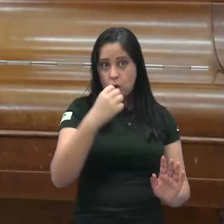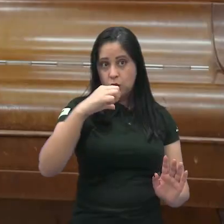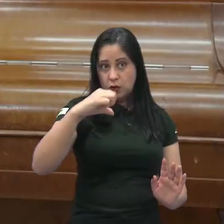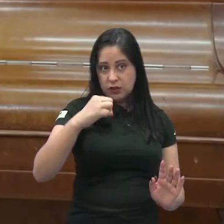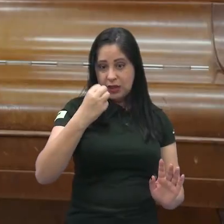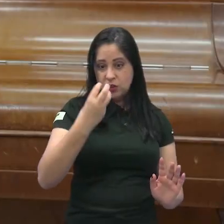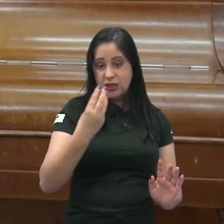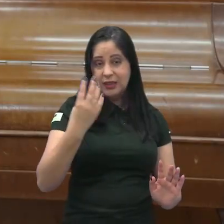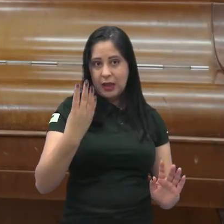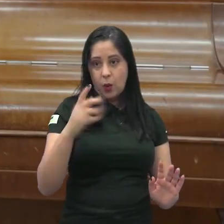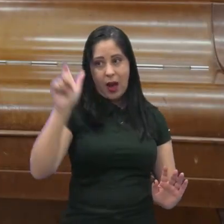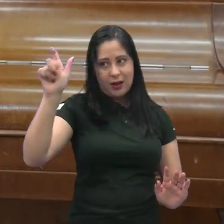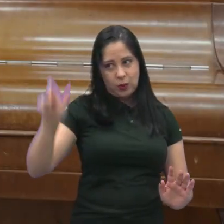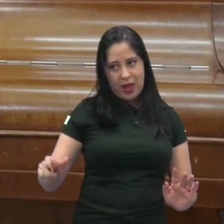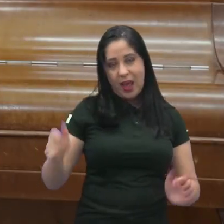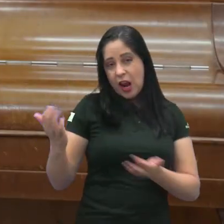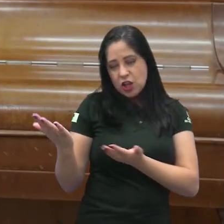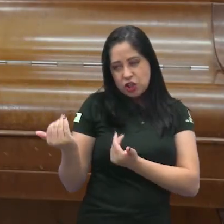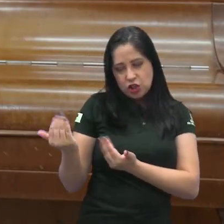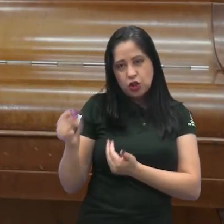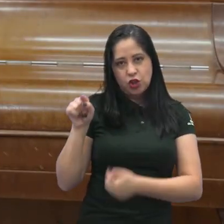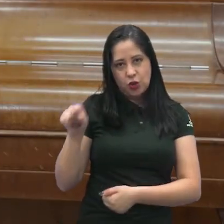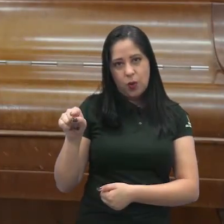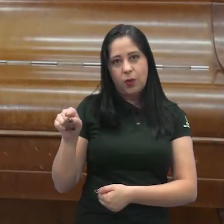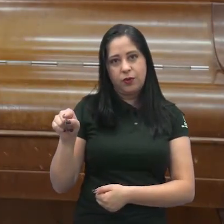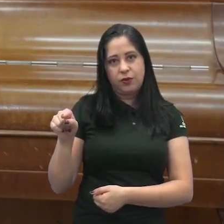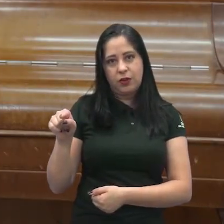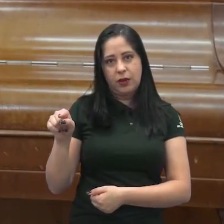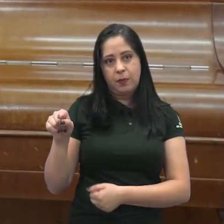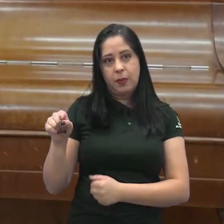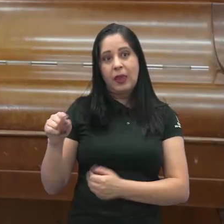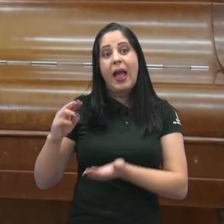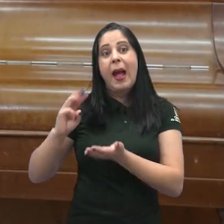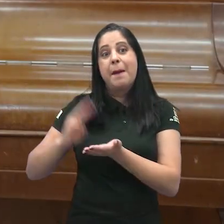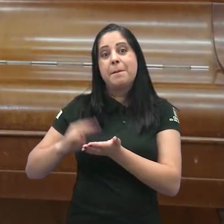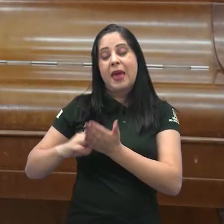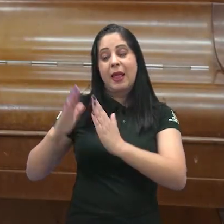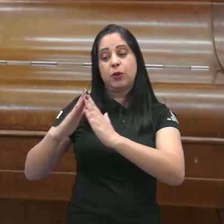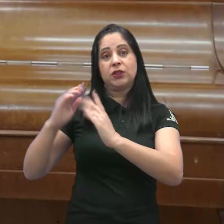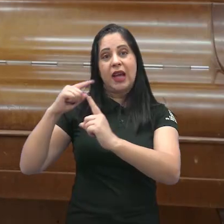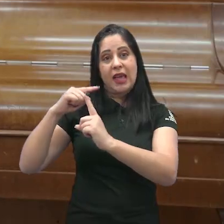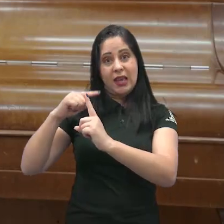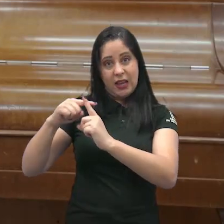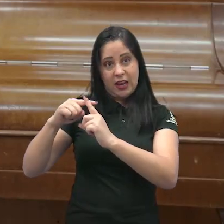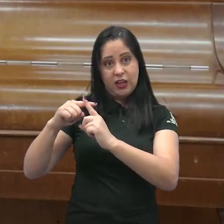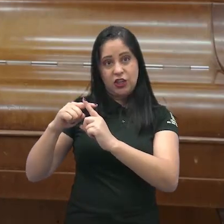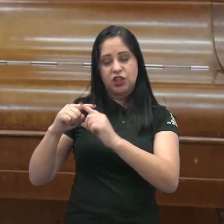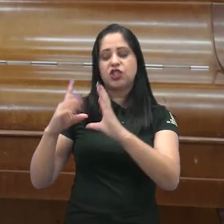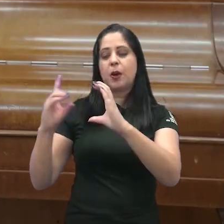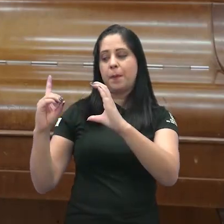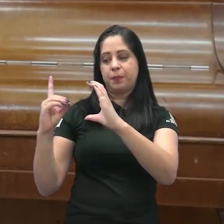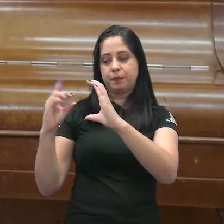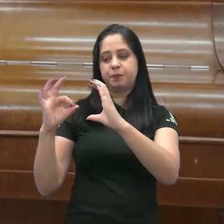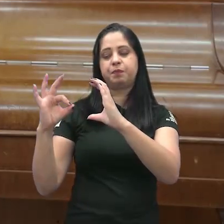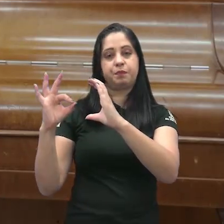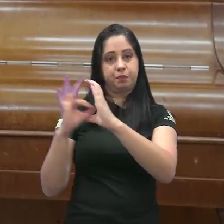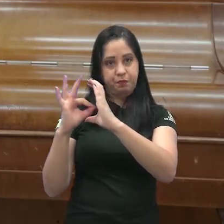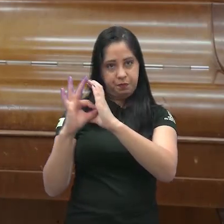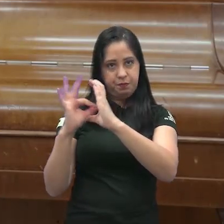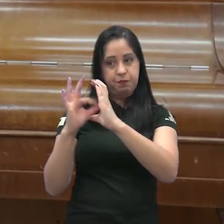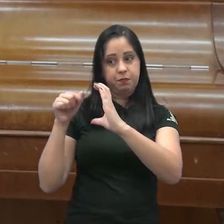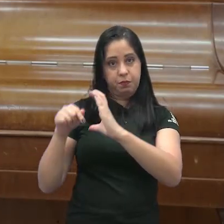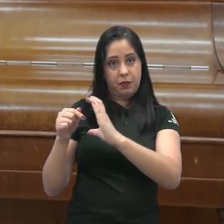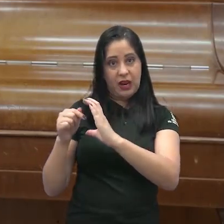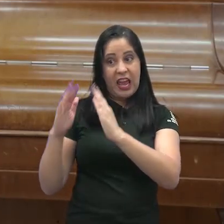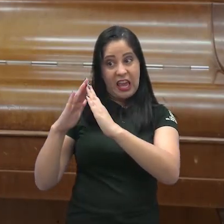1934, uma jovem, membro da Igreja Cristã Evangélica, aqui em São José, que é a primeira igreja evangélica